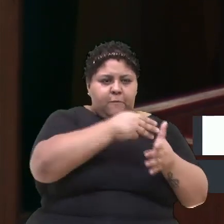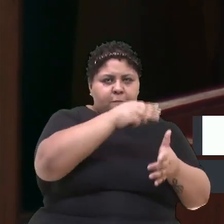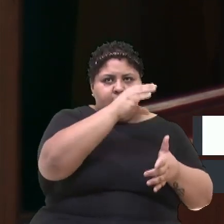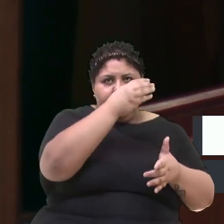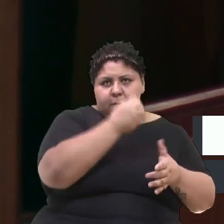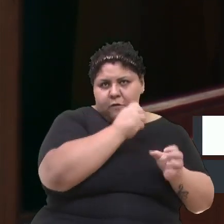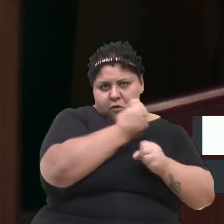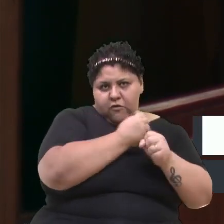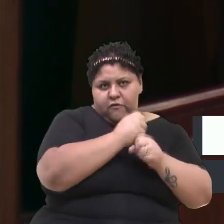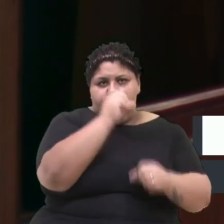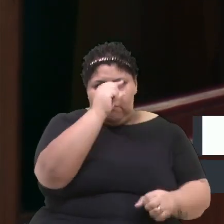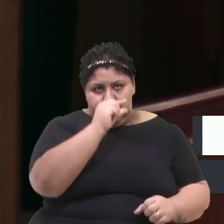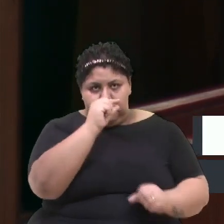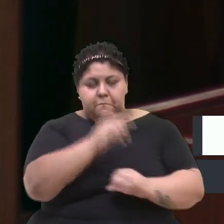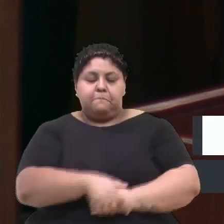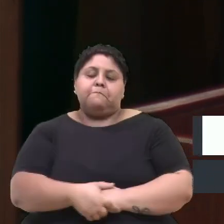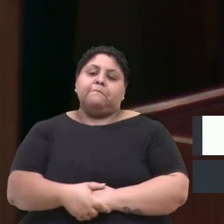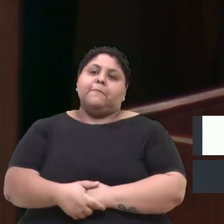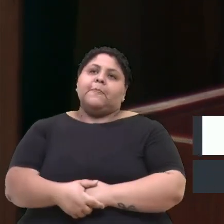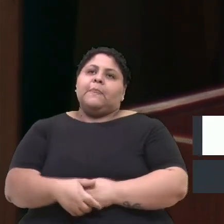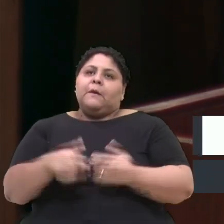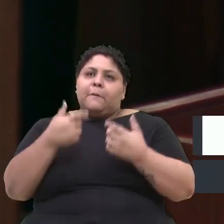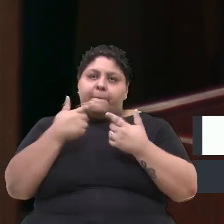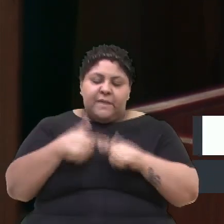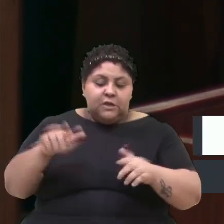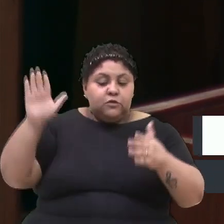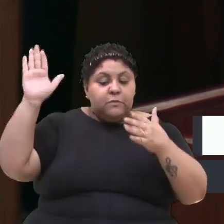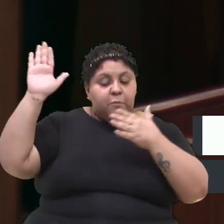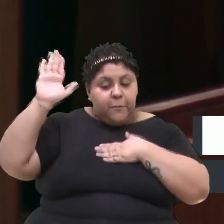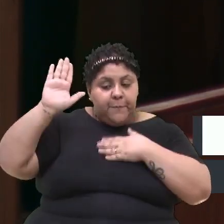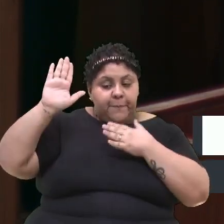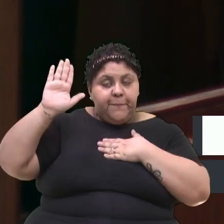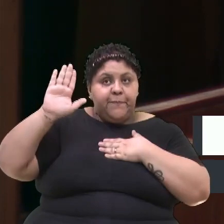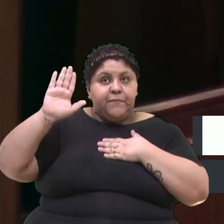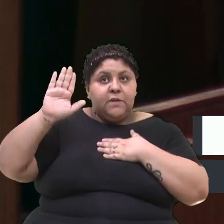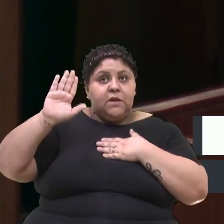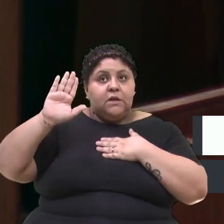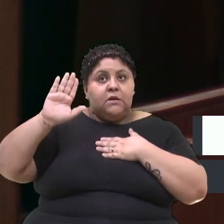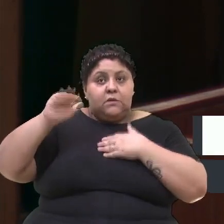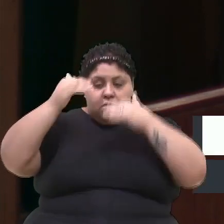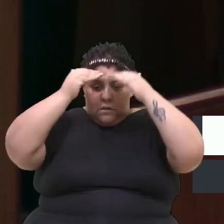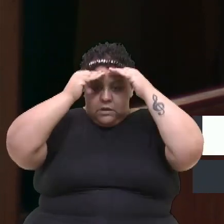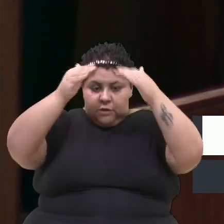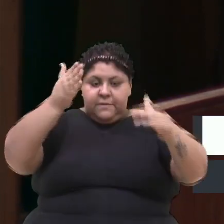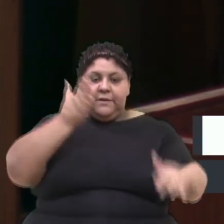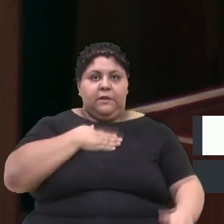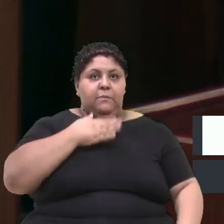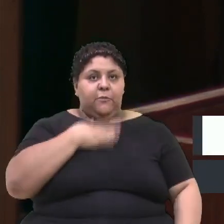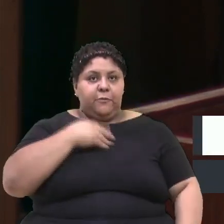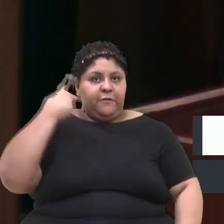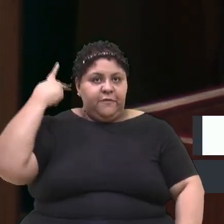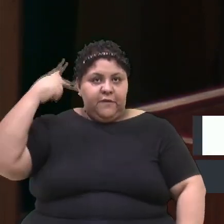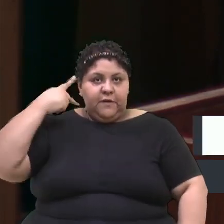pequena. Então, mais uma promessa, senhoras e senhores, cumprida por esse vereador.